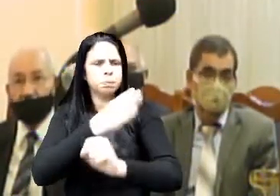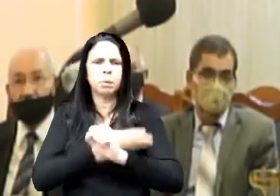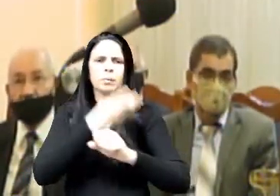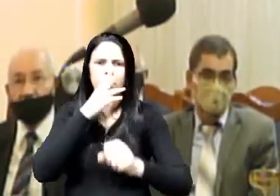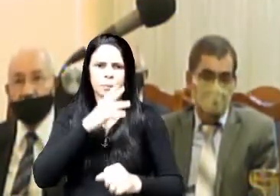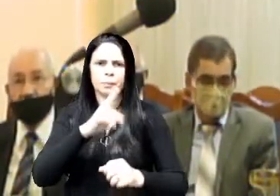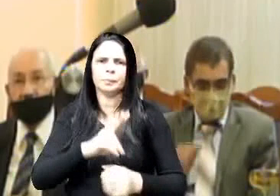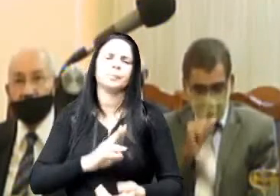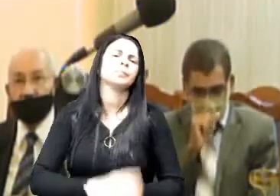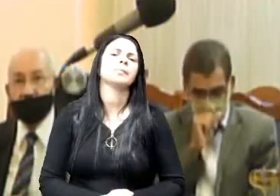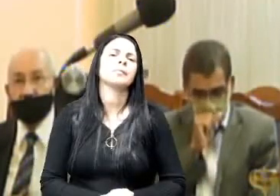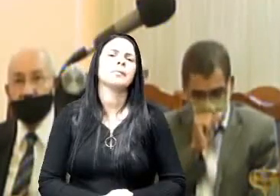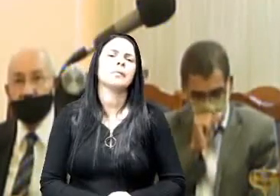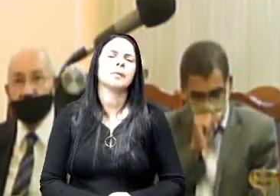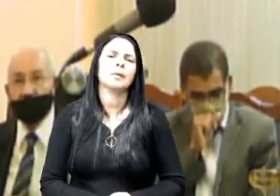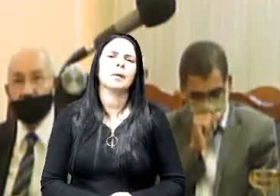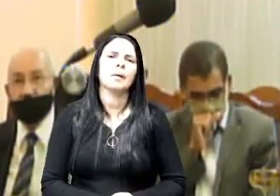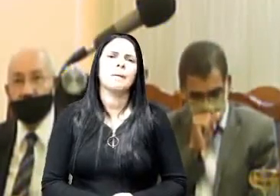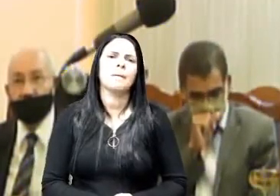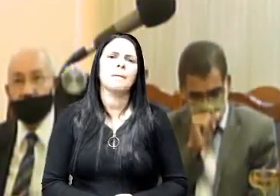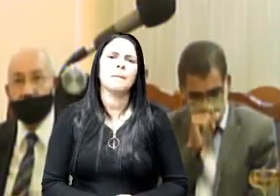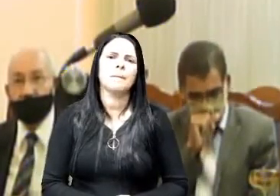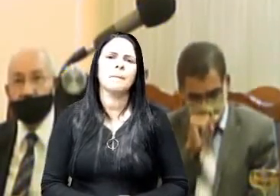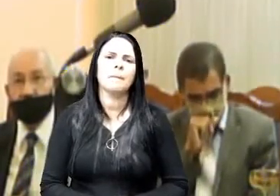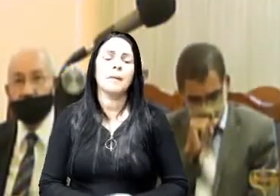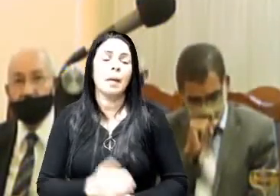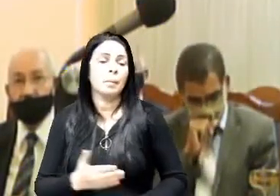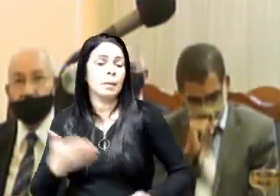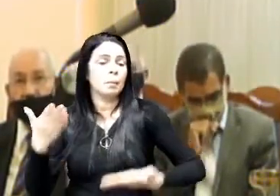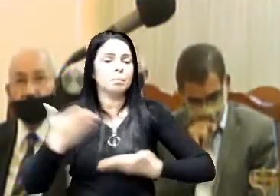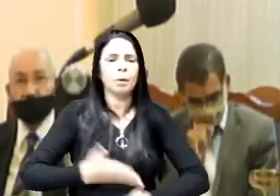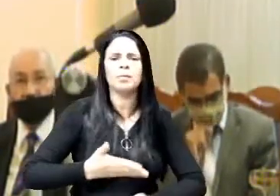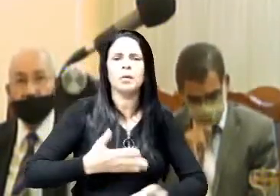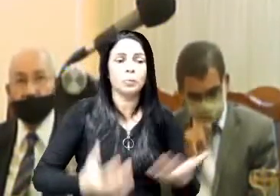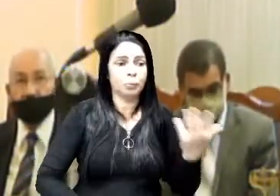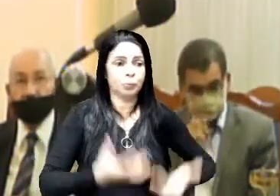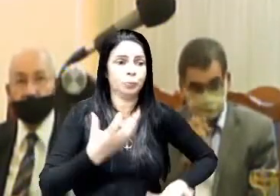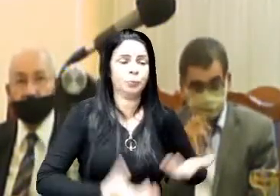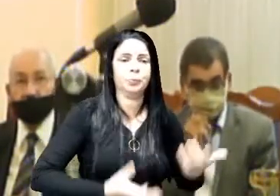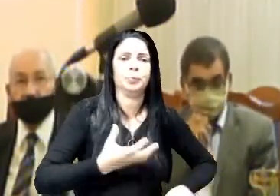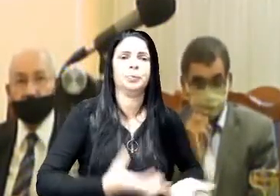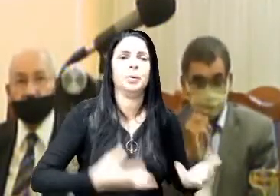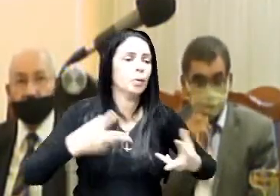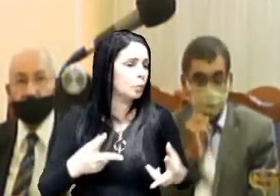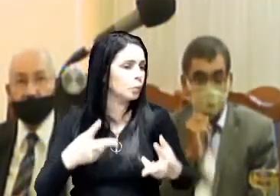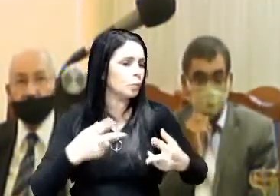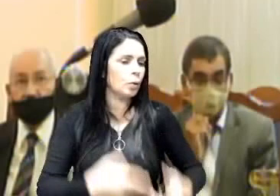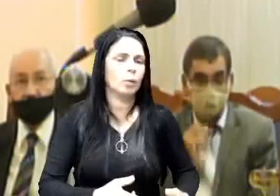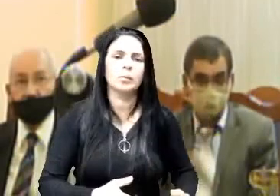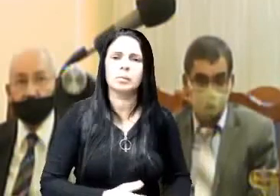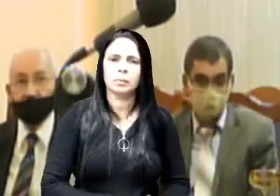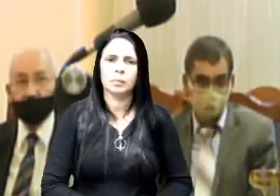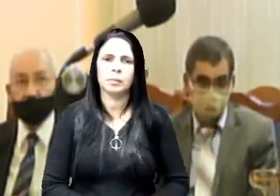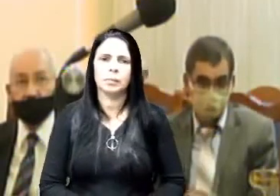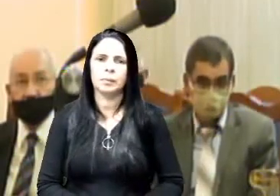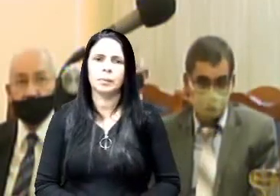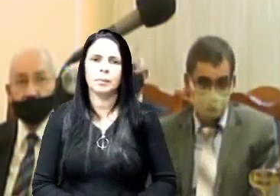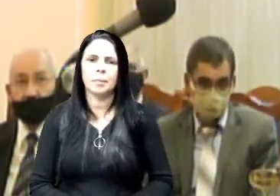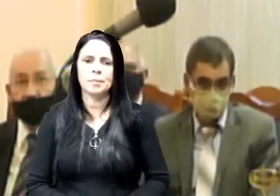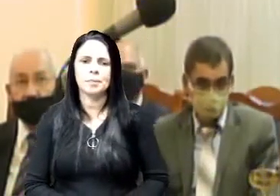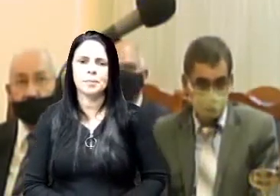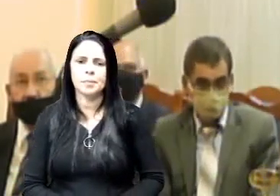É para provar, ardente prova. Aleluia, prova como fogo da fornalha. Pedro diz aí